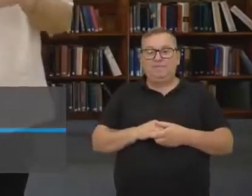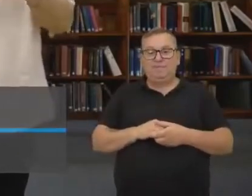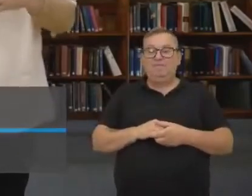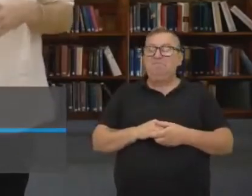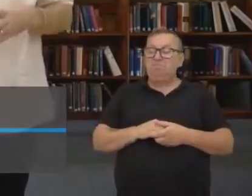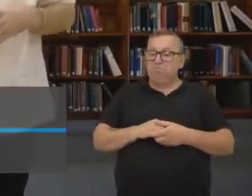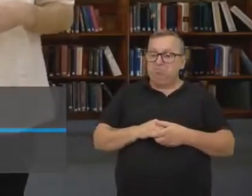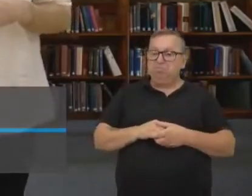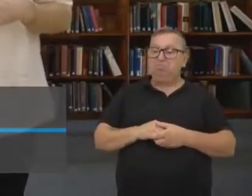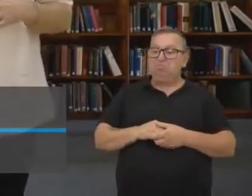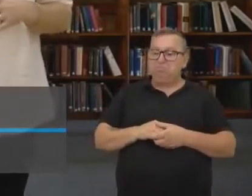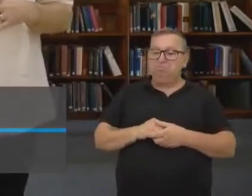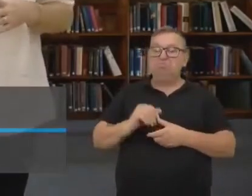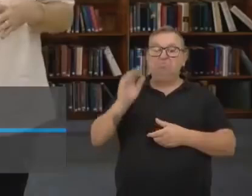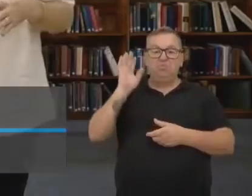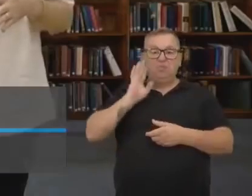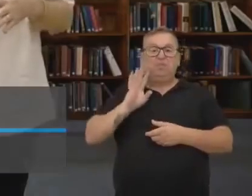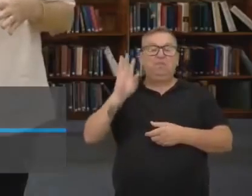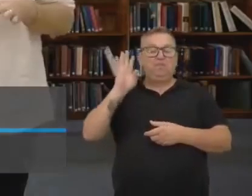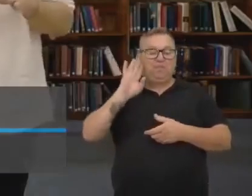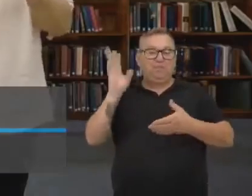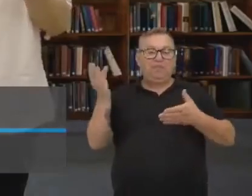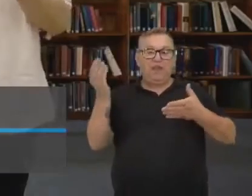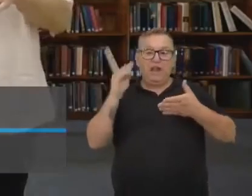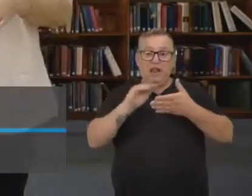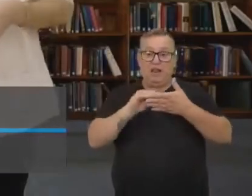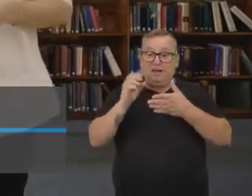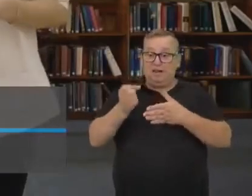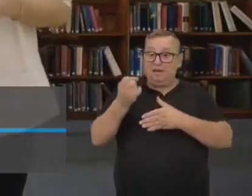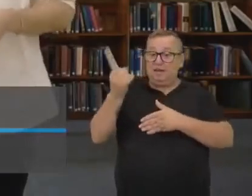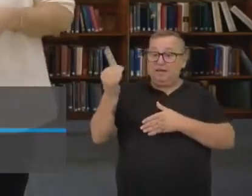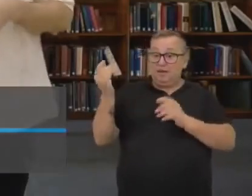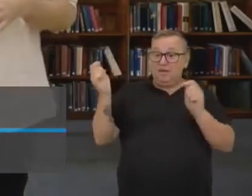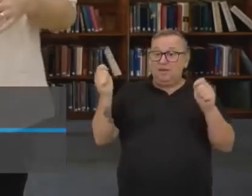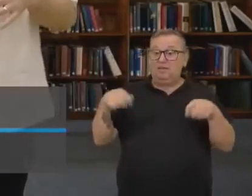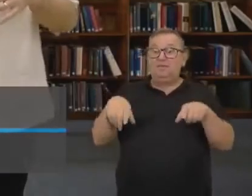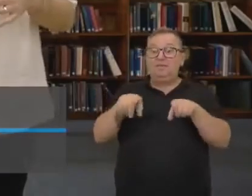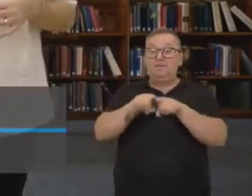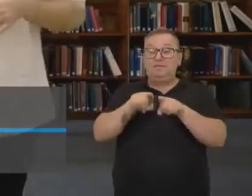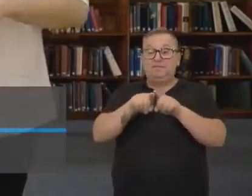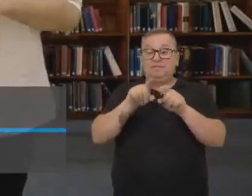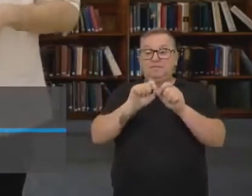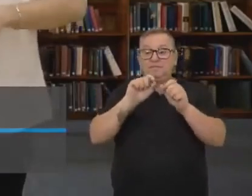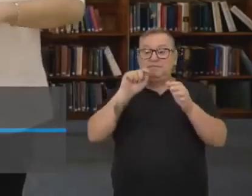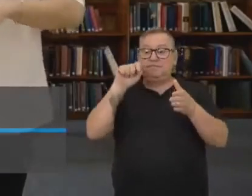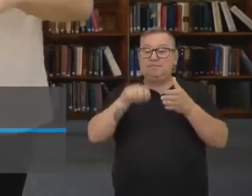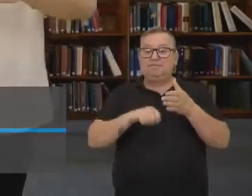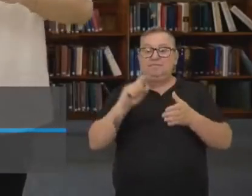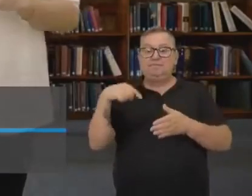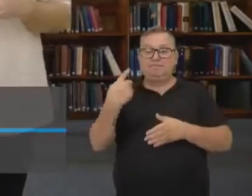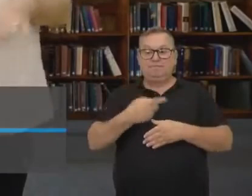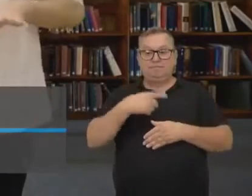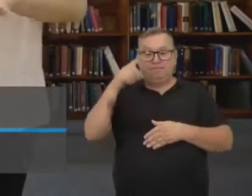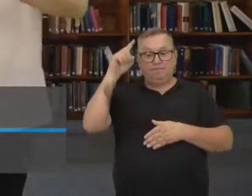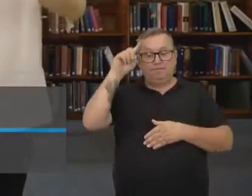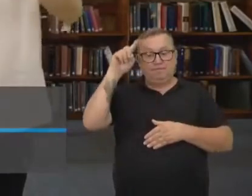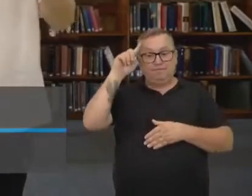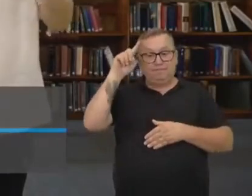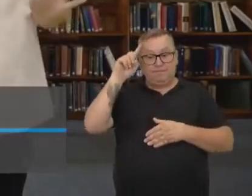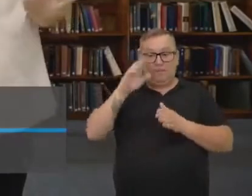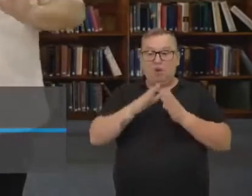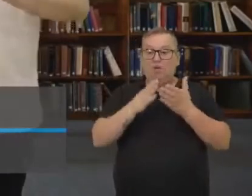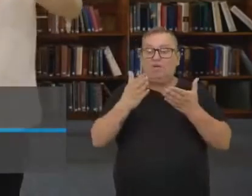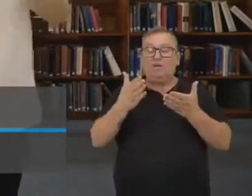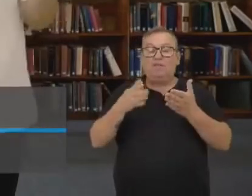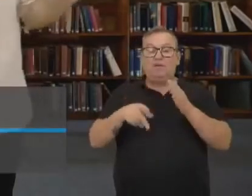que bacana essas contribuições aí de vocês. Olha só, quantas possibilidades a gente tem de registro do nosso diário de bordo, do nosso livro aí